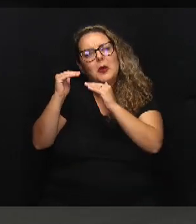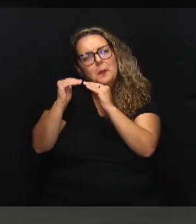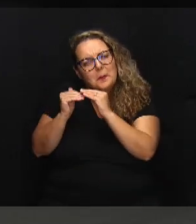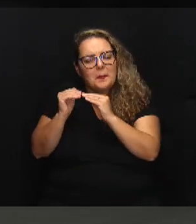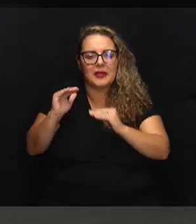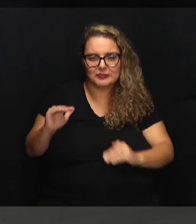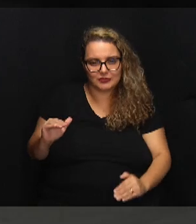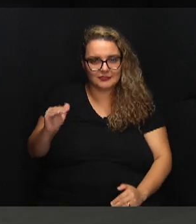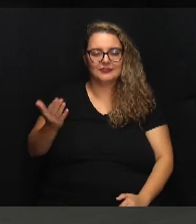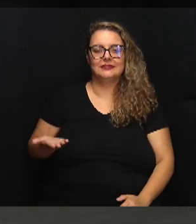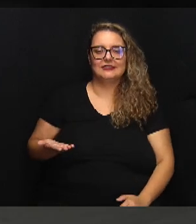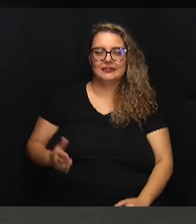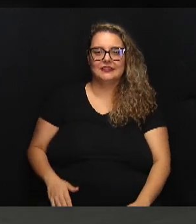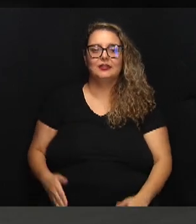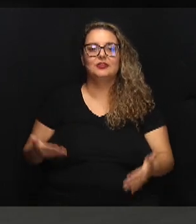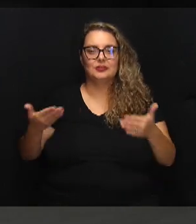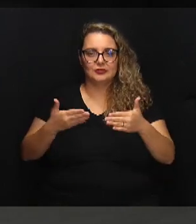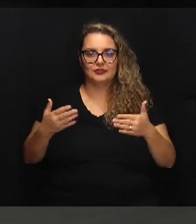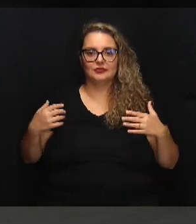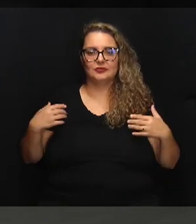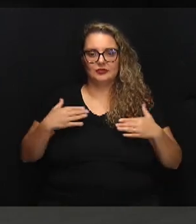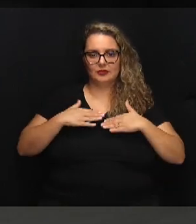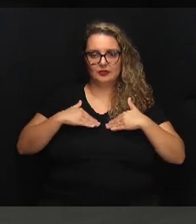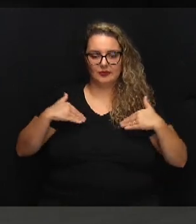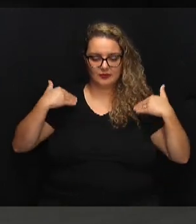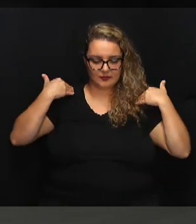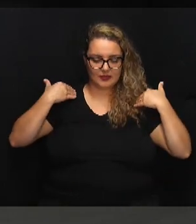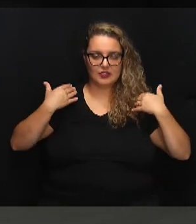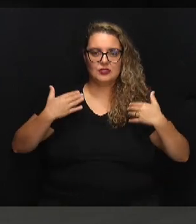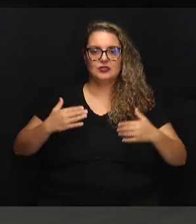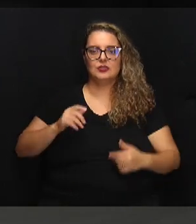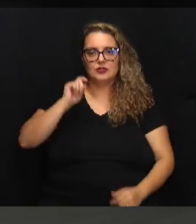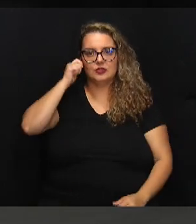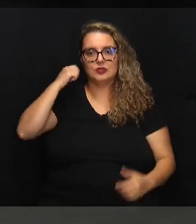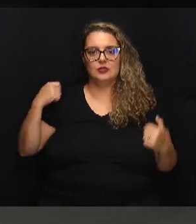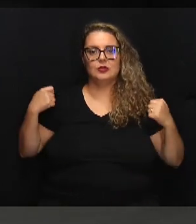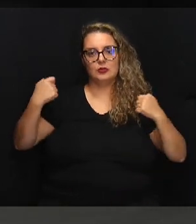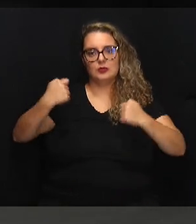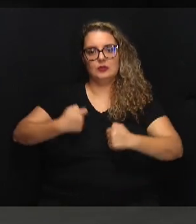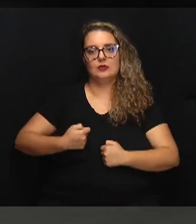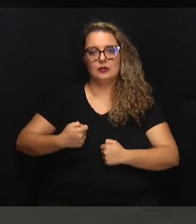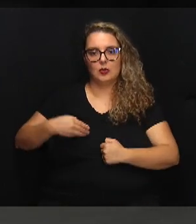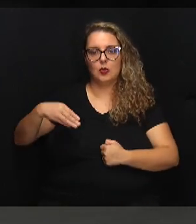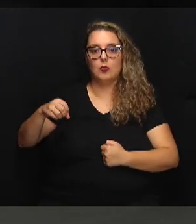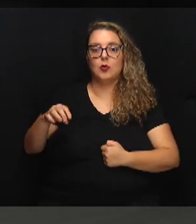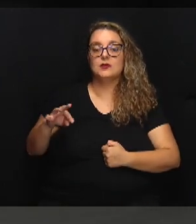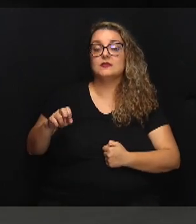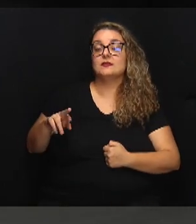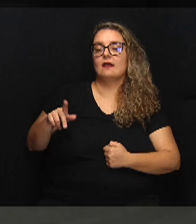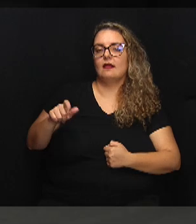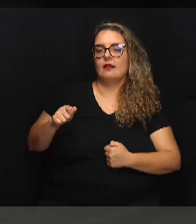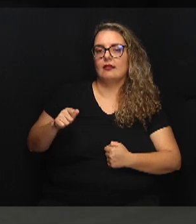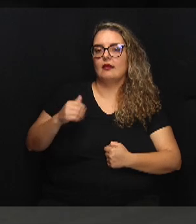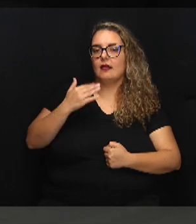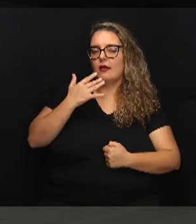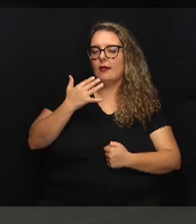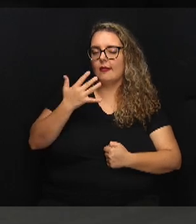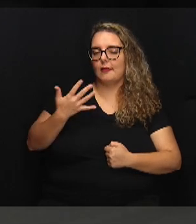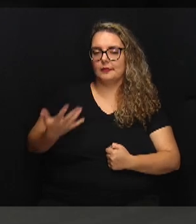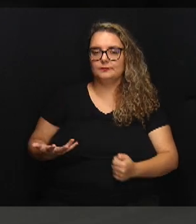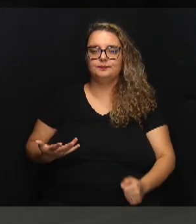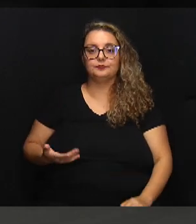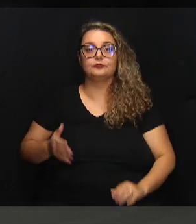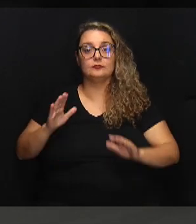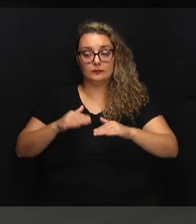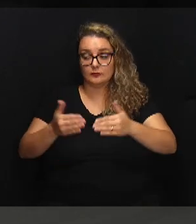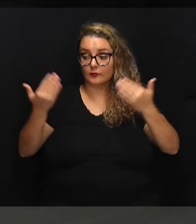1,5 m. Hoje eu estou com um vestido preto e em cima eu tô com um blazer mostarda. Ao meu fundo nós temos aqui o estúdio